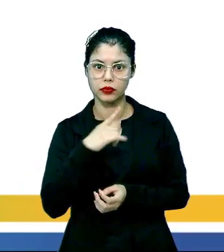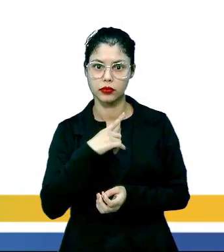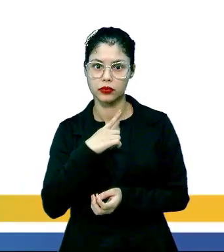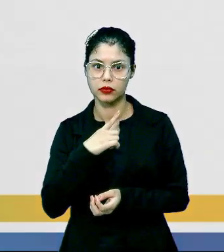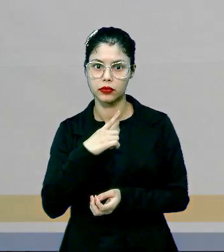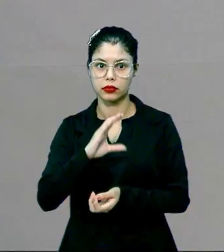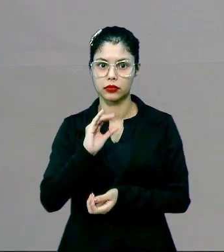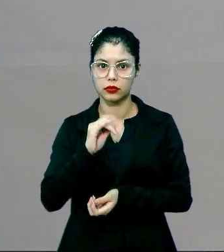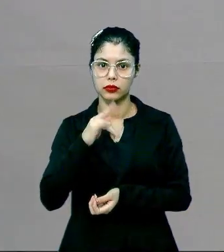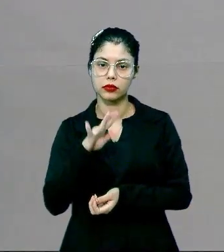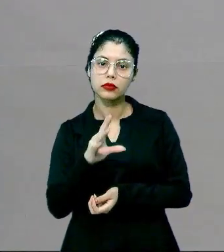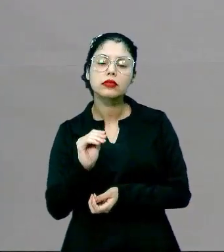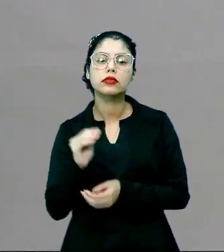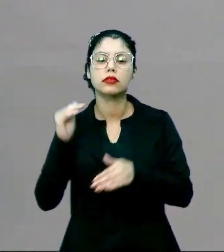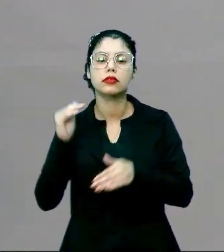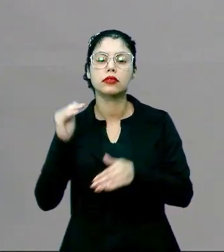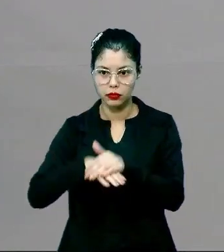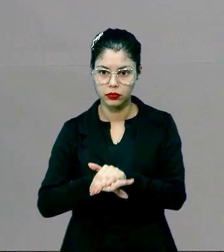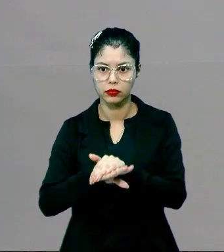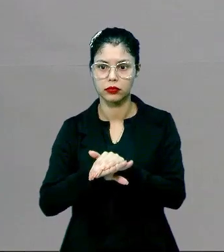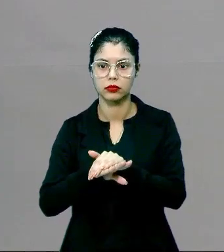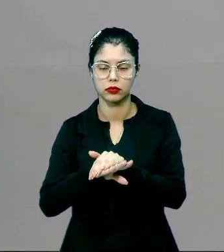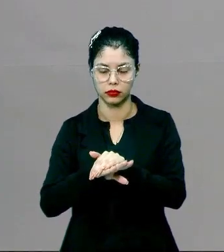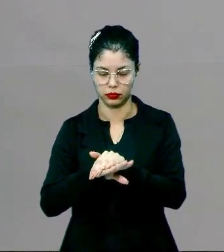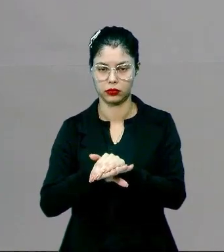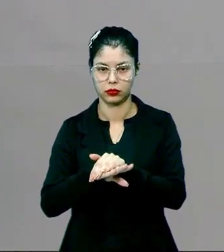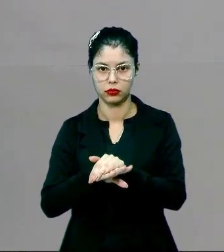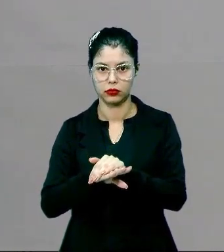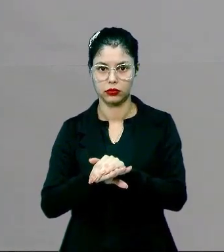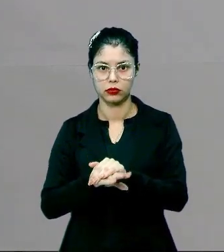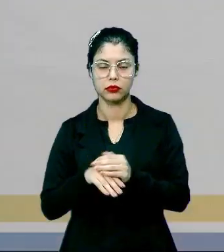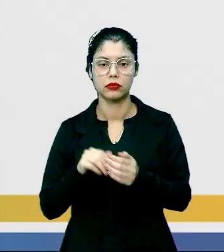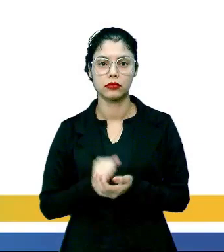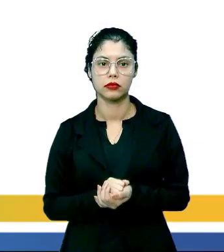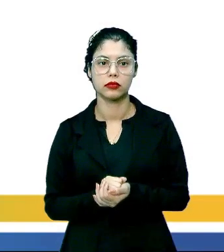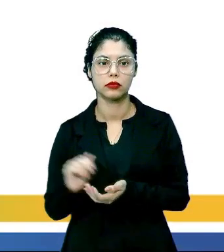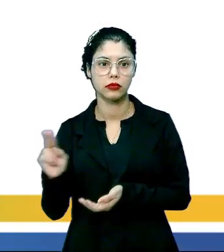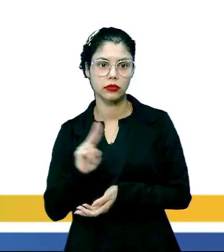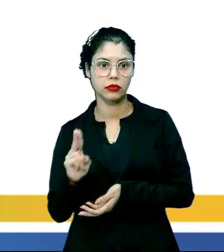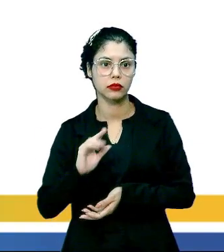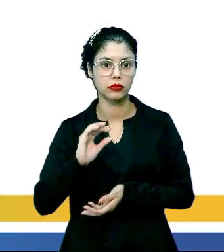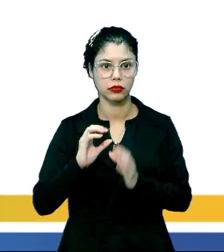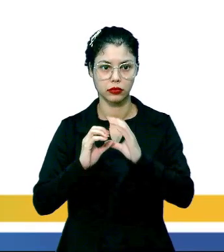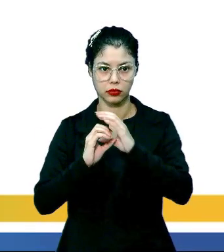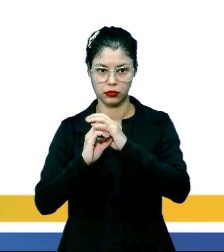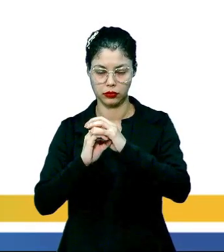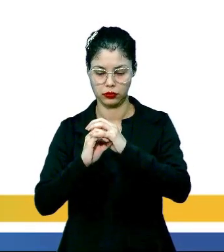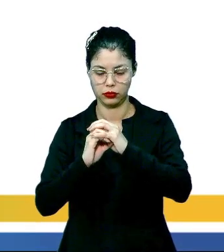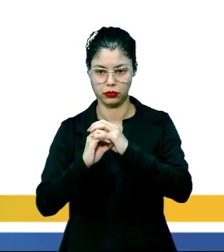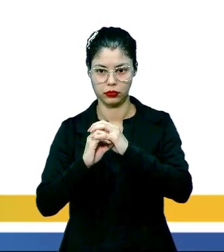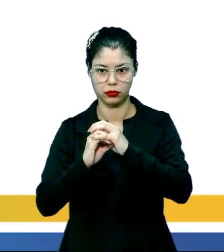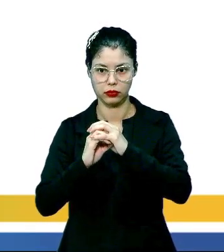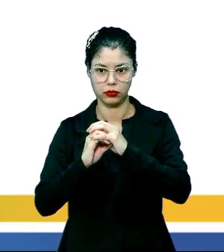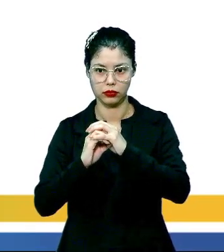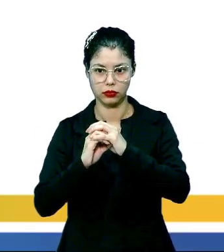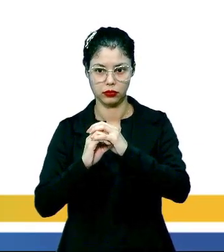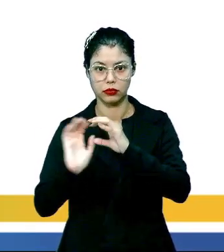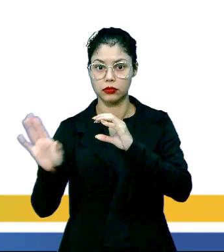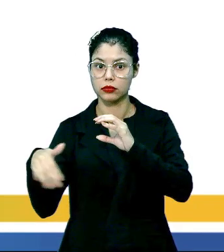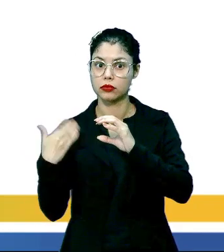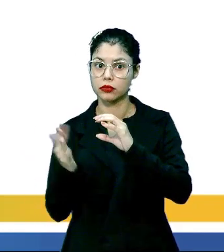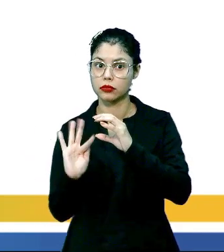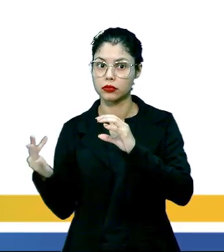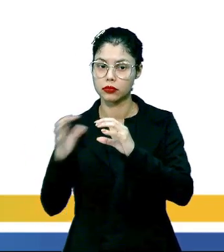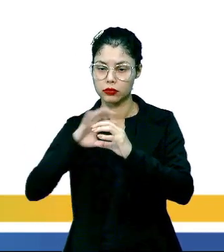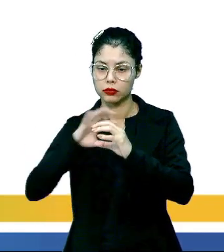uma cápsula. Cápsula guardar. Então, ele guarda esse glomérulo. Chamamos de cápsula renal ou cápsula de Bloom. Qual é a